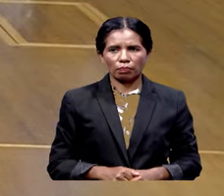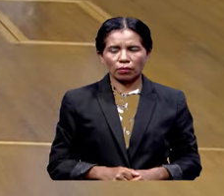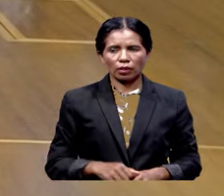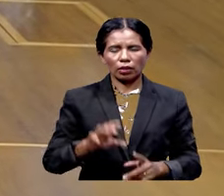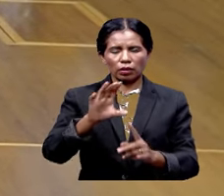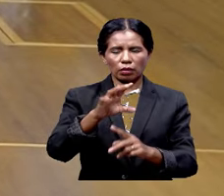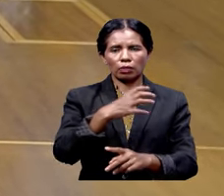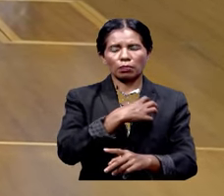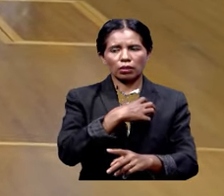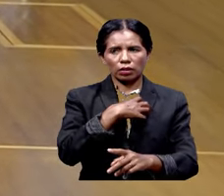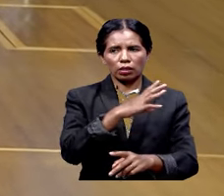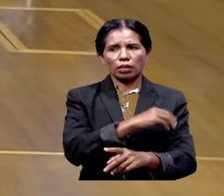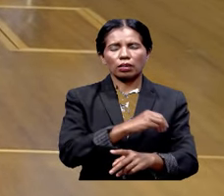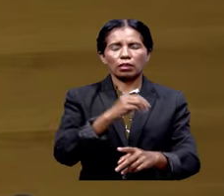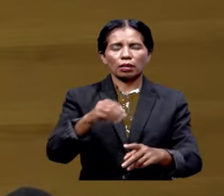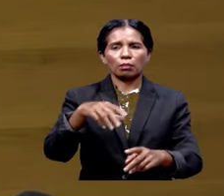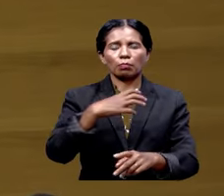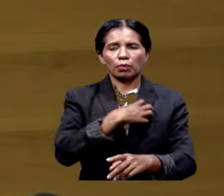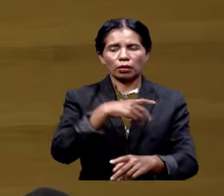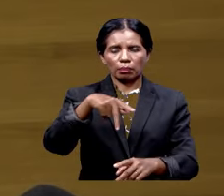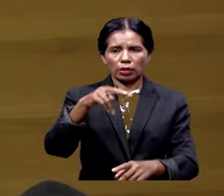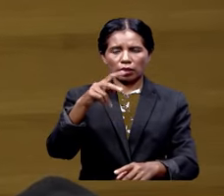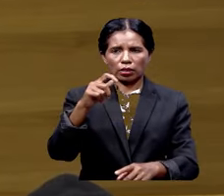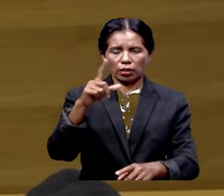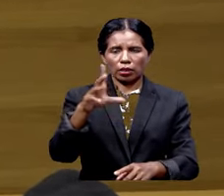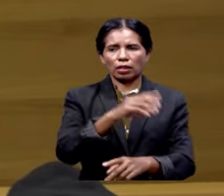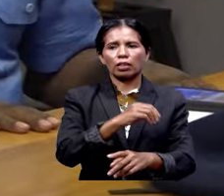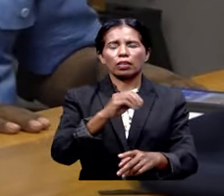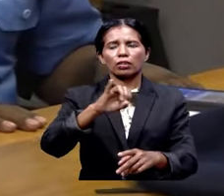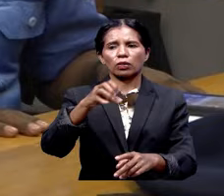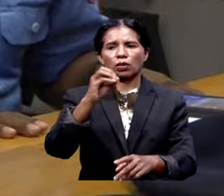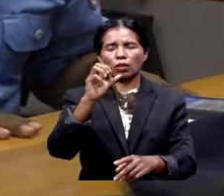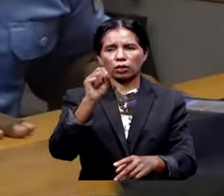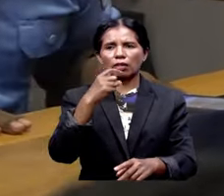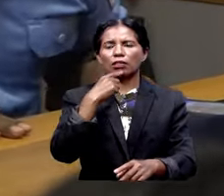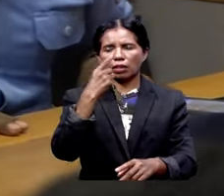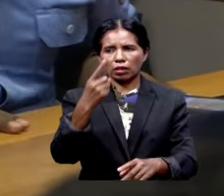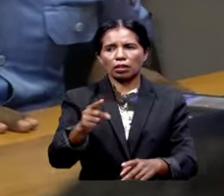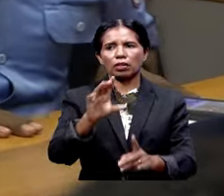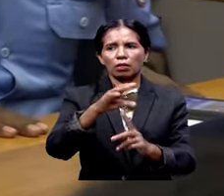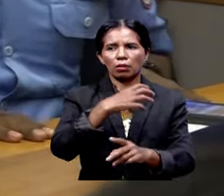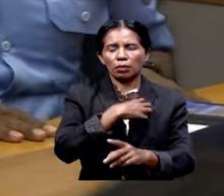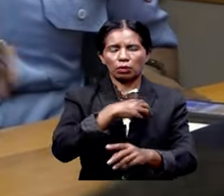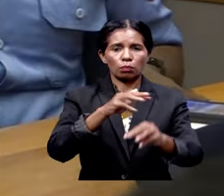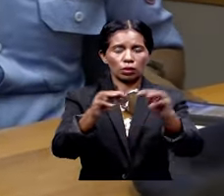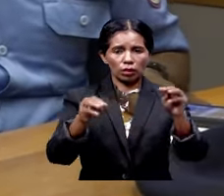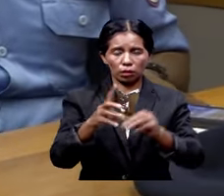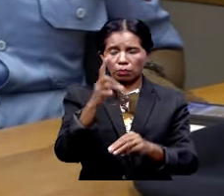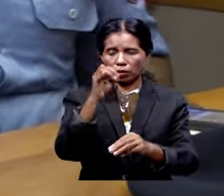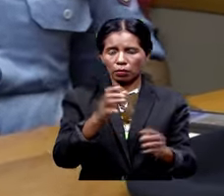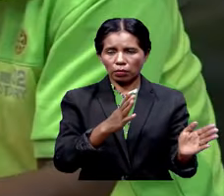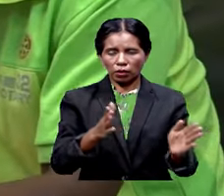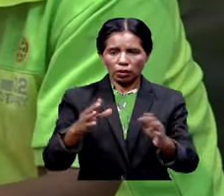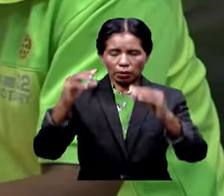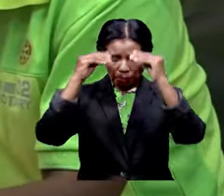Comandante Operação Nacional Comando Geral Penetele, Superintendente CFG Soares Chateten, Comando Penetele, Município de Ili, se processa